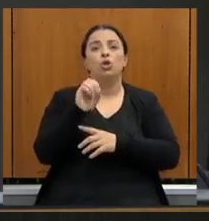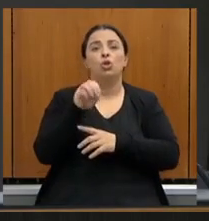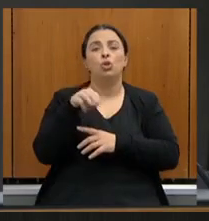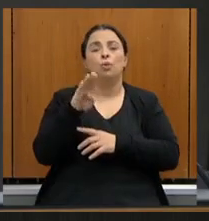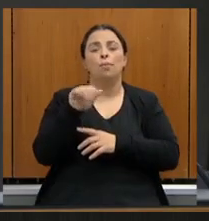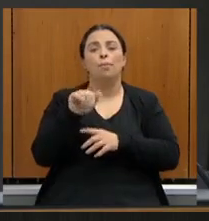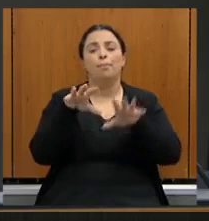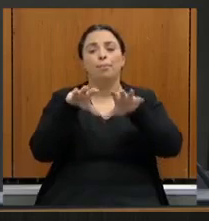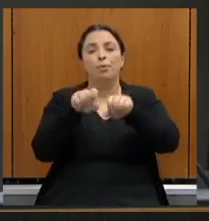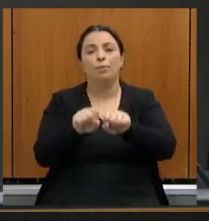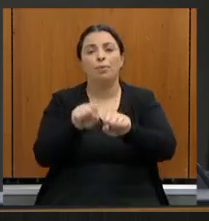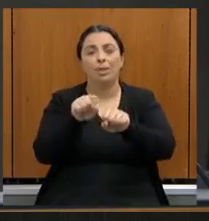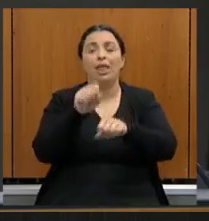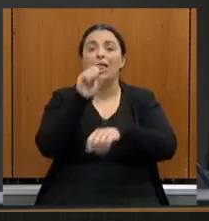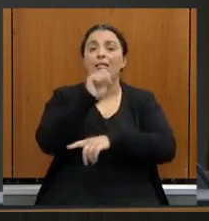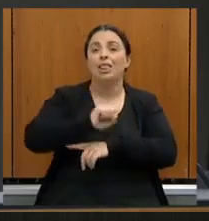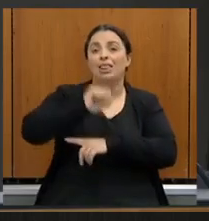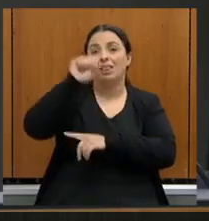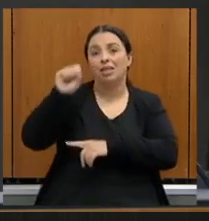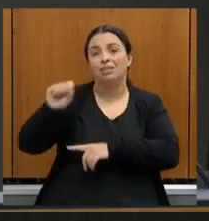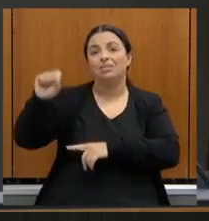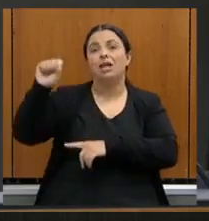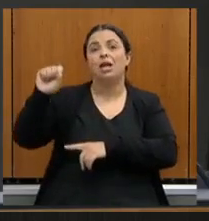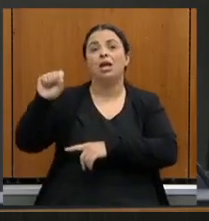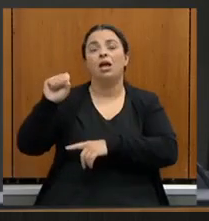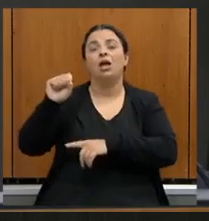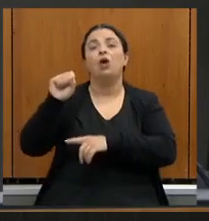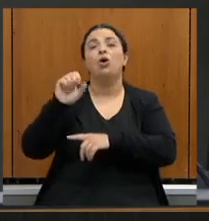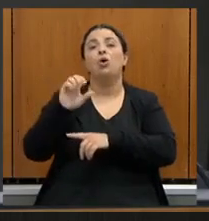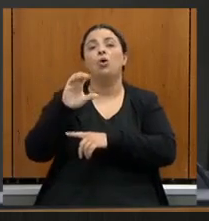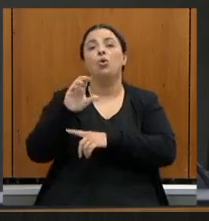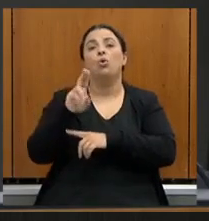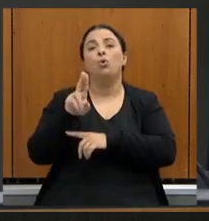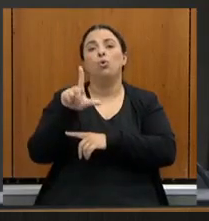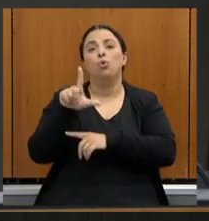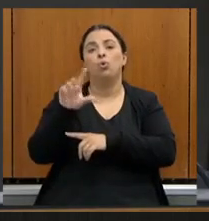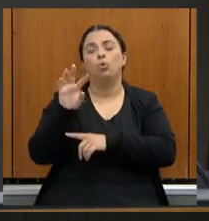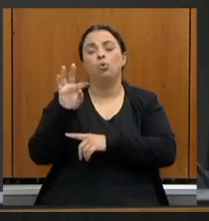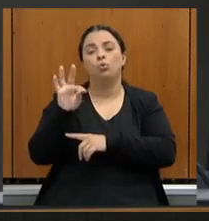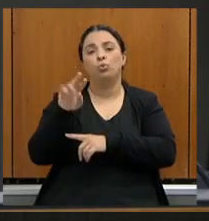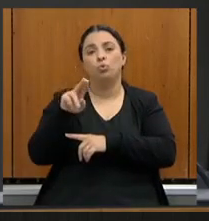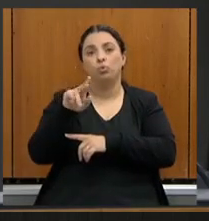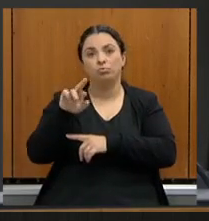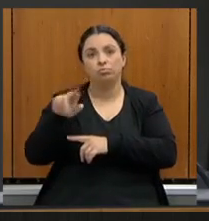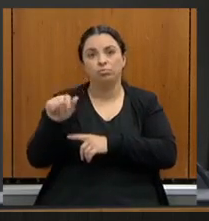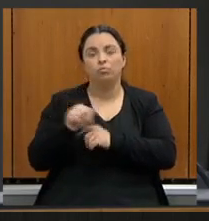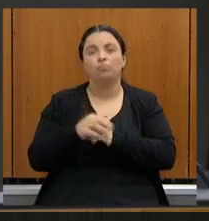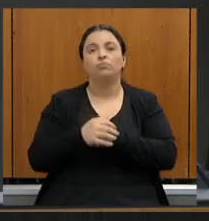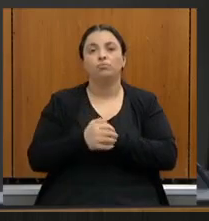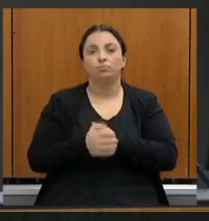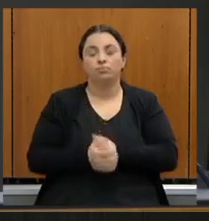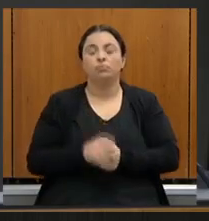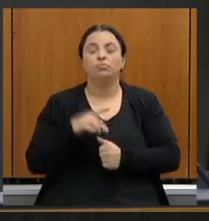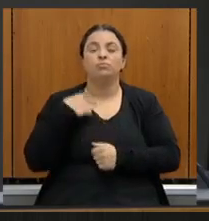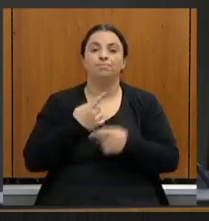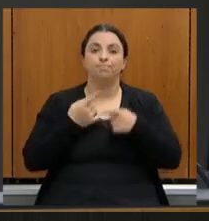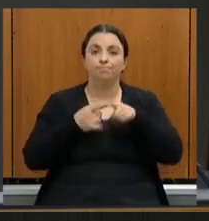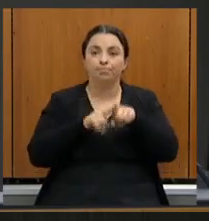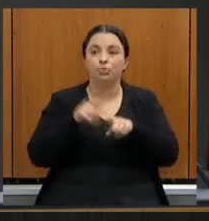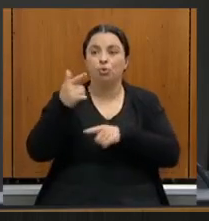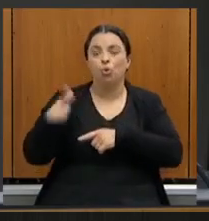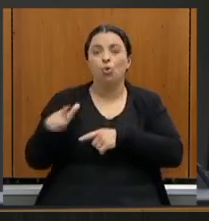ordinária do órgão colegiado. Nós acolhemos aqui, em parceria com a vereadora Duda e com vários outros movimentos,